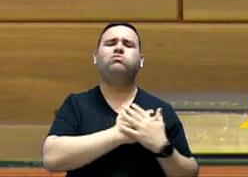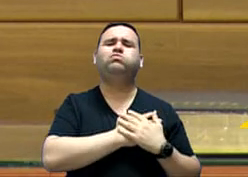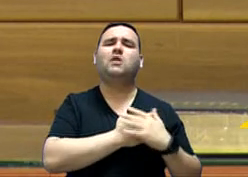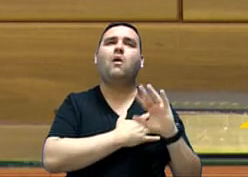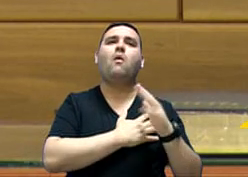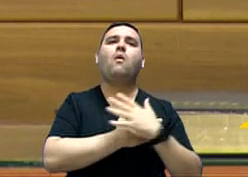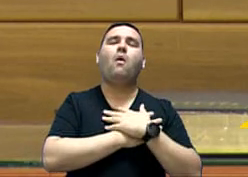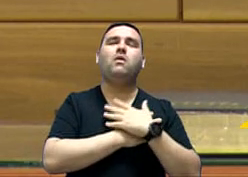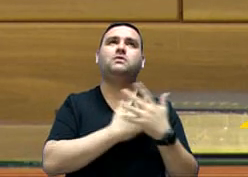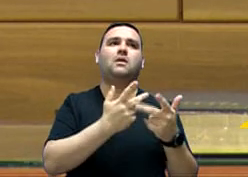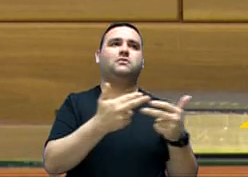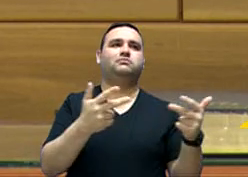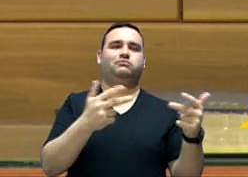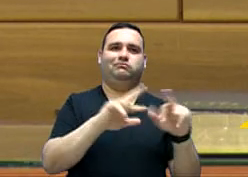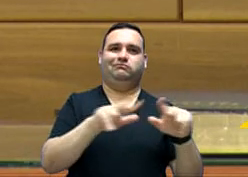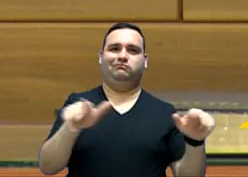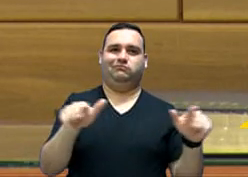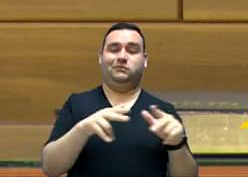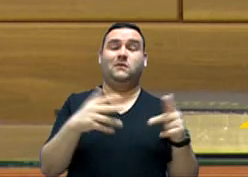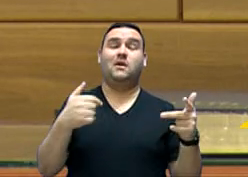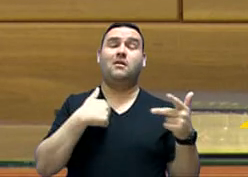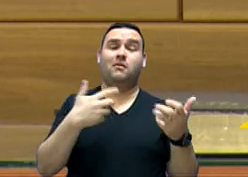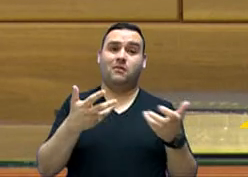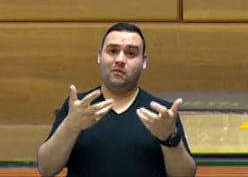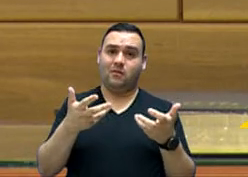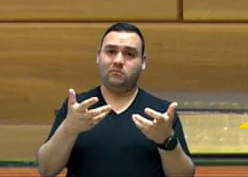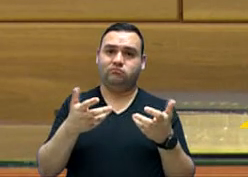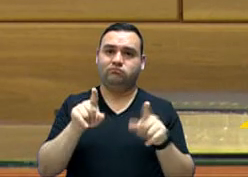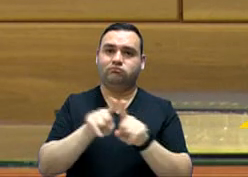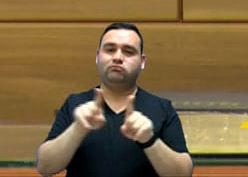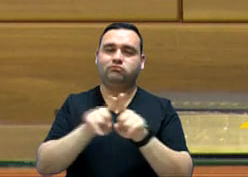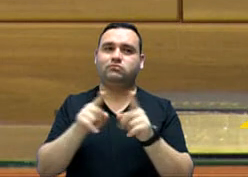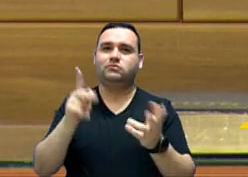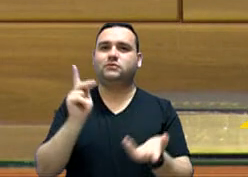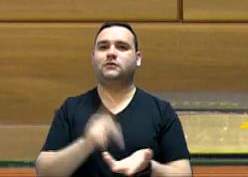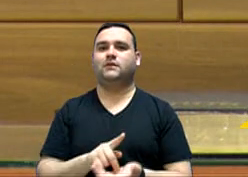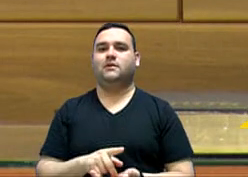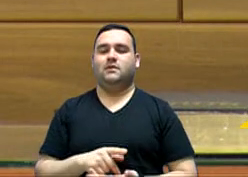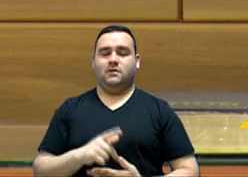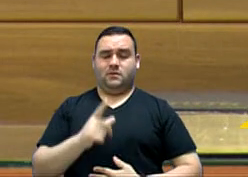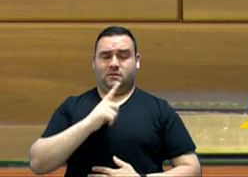essas causas e essas bandeiras. Eu só espero que realmente tenha...